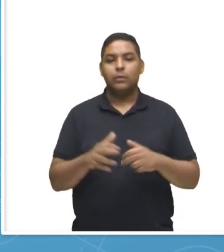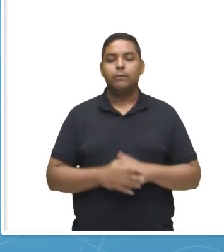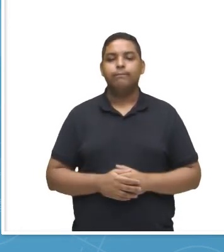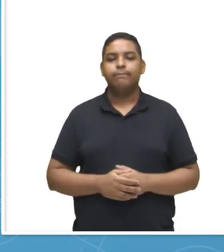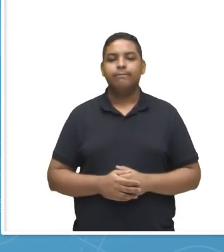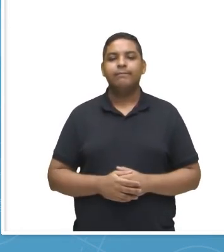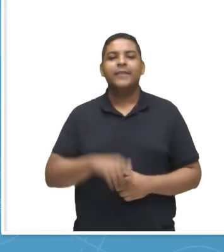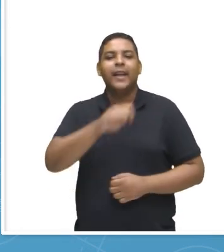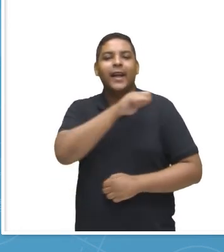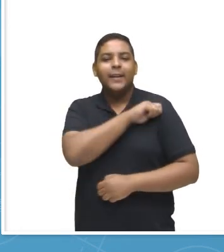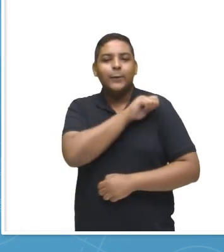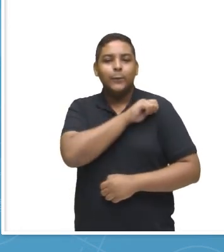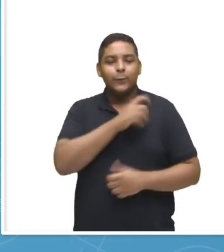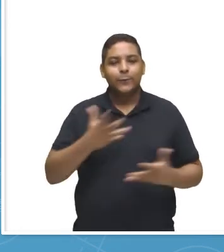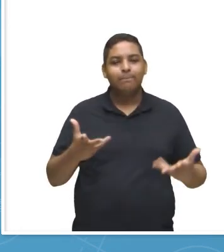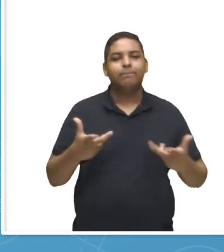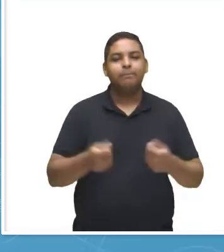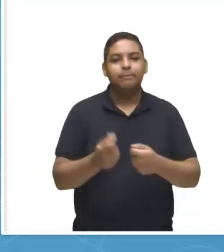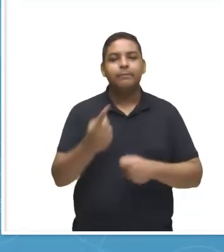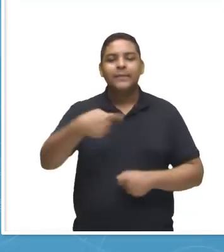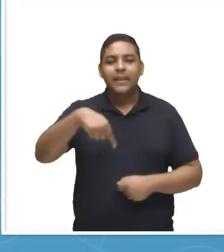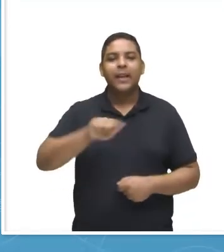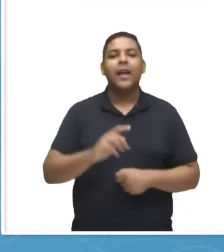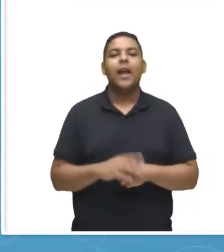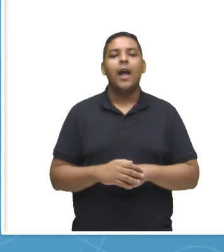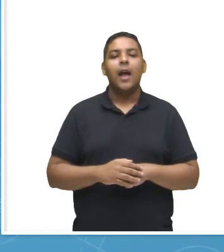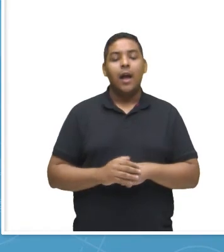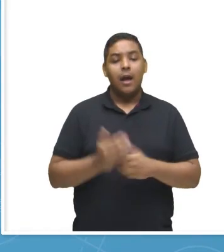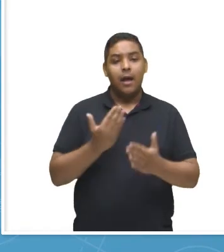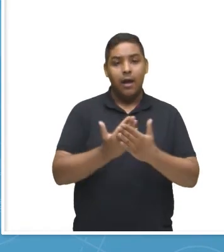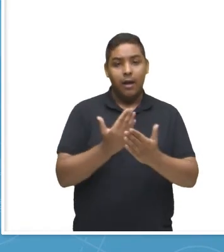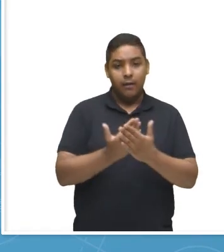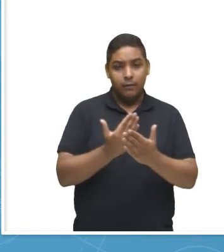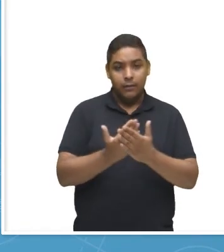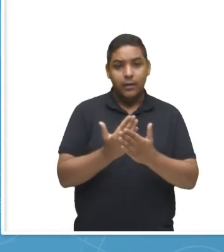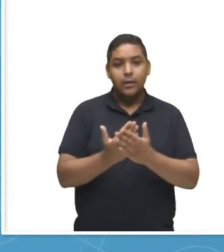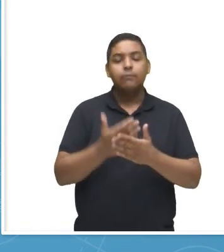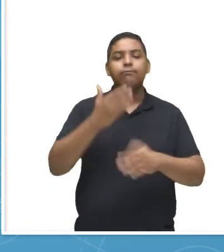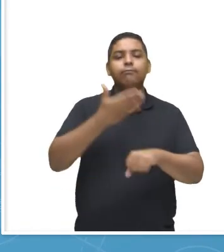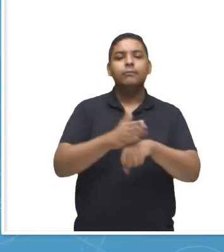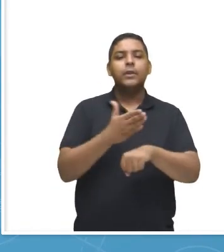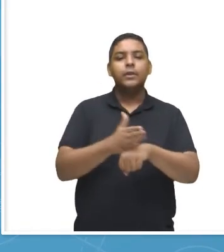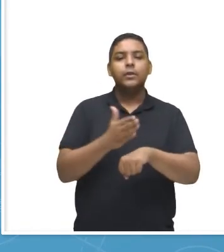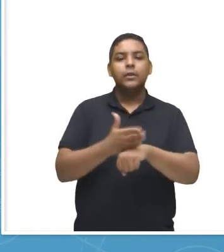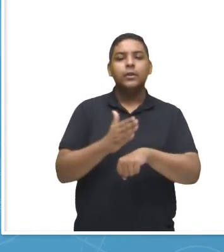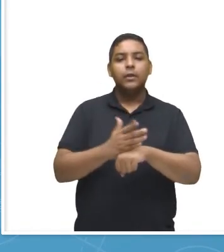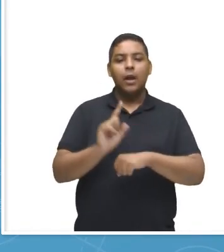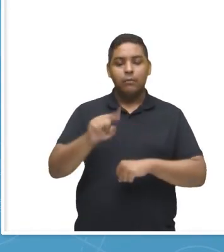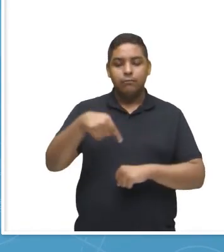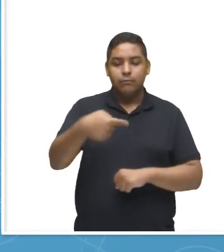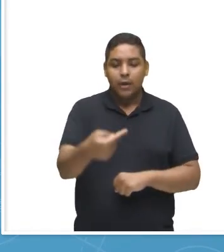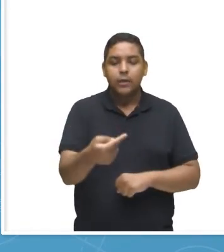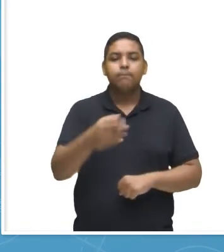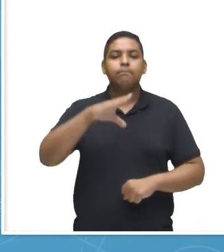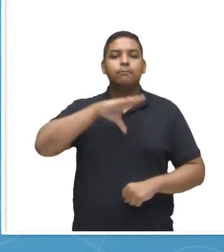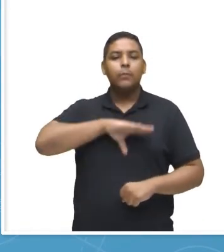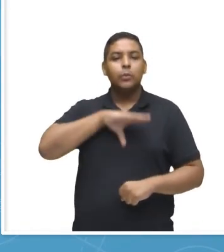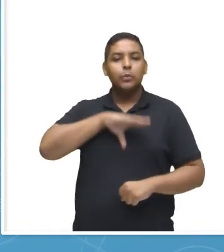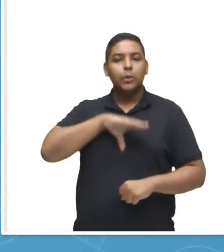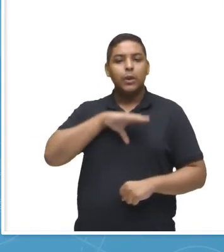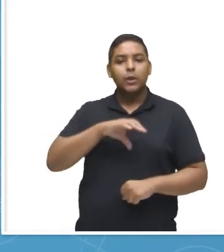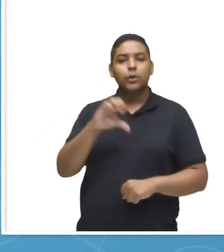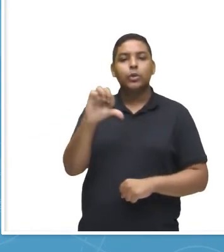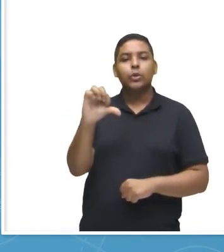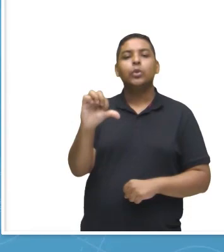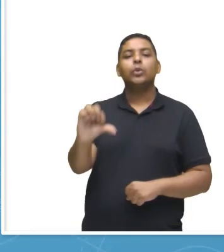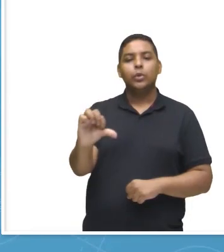Queridos alunos, essa foi a nossa aula do Praticando de hoje. Na sequência, vocês vão ficar com a aula de língua portuguesa do 9º ano com a